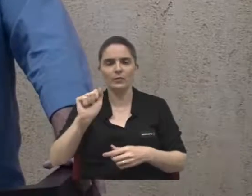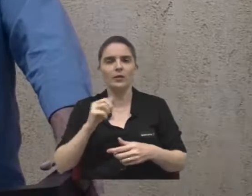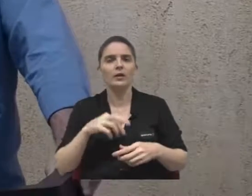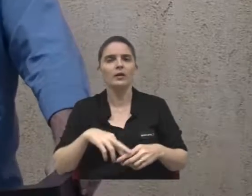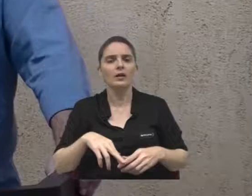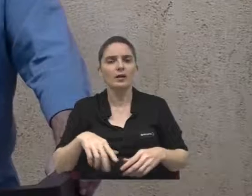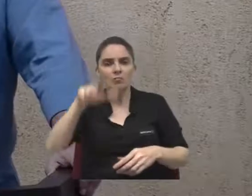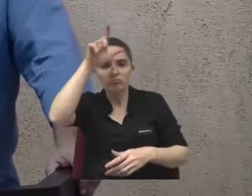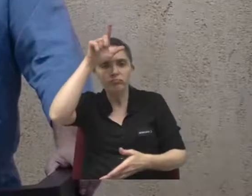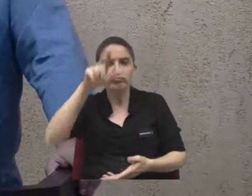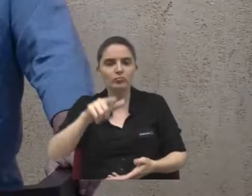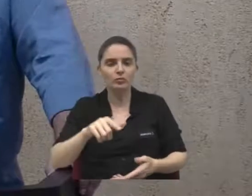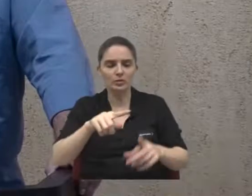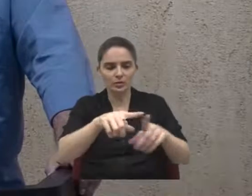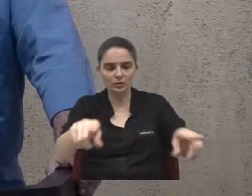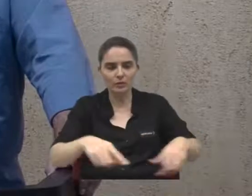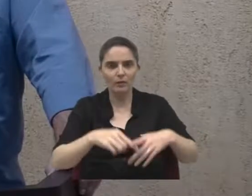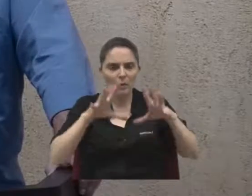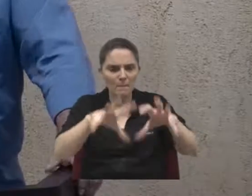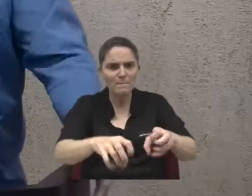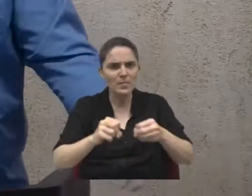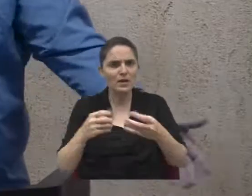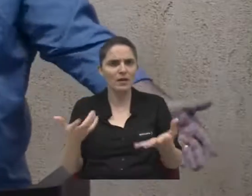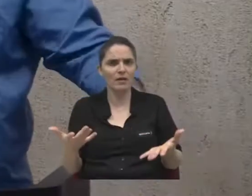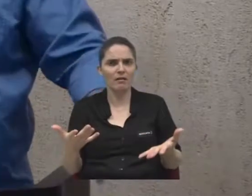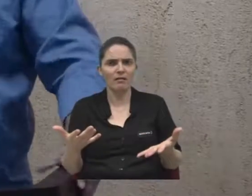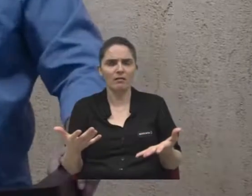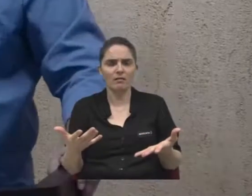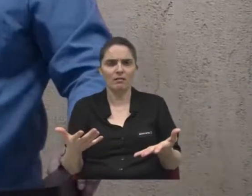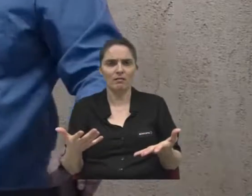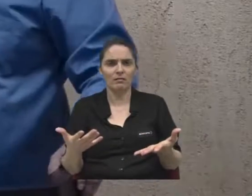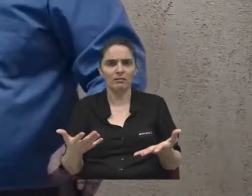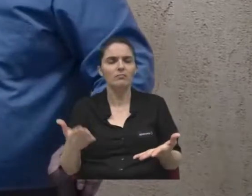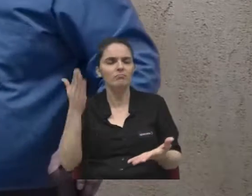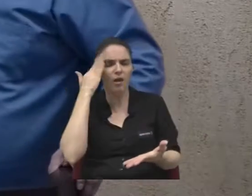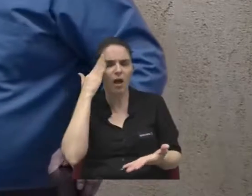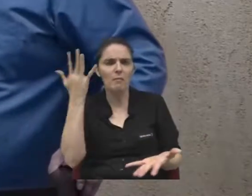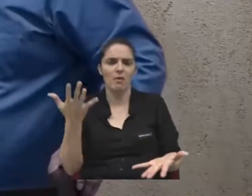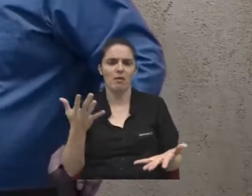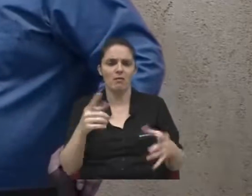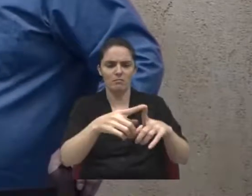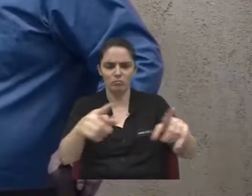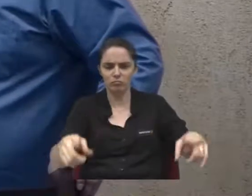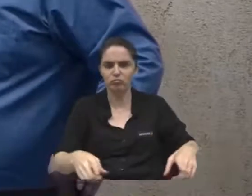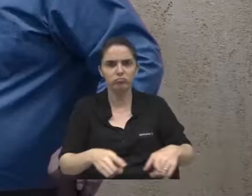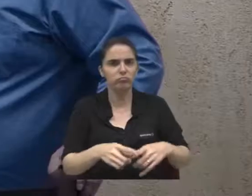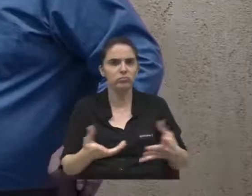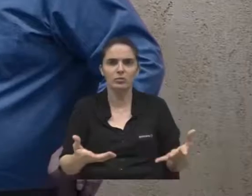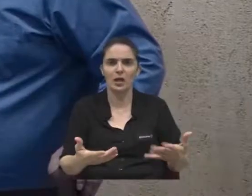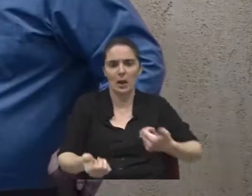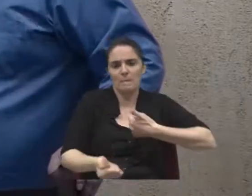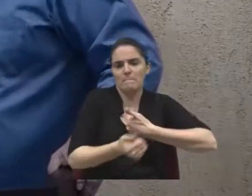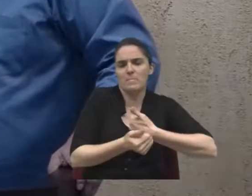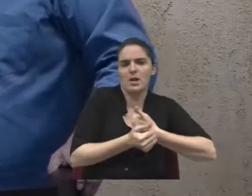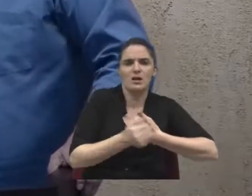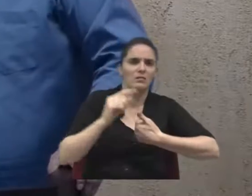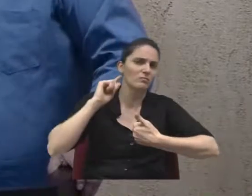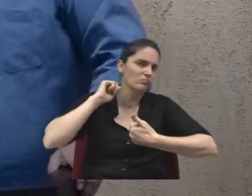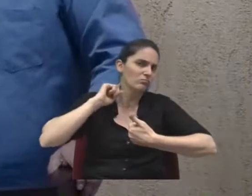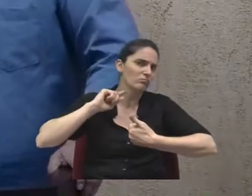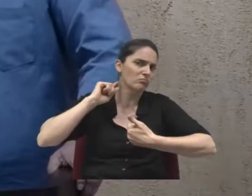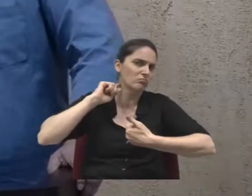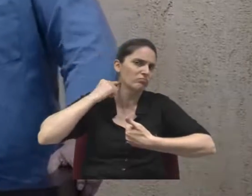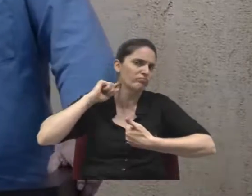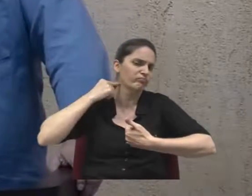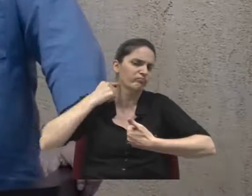Que a gente sabe. É uma área que não é produtiva, do lado ali do lixão. E aí vem o